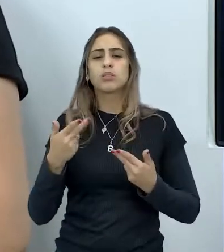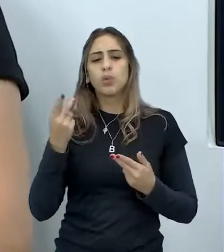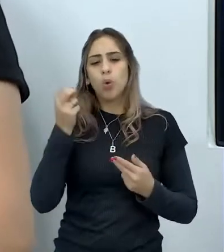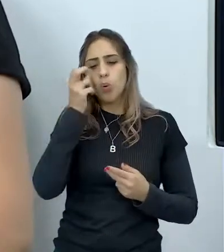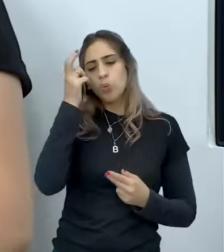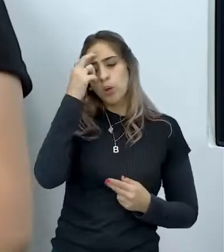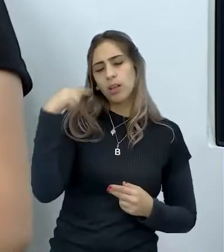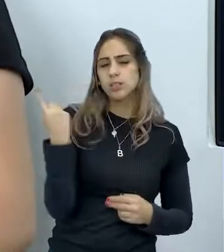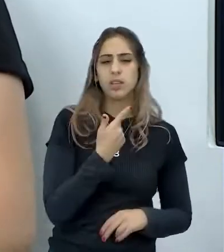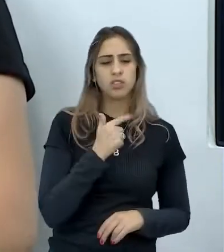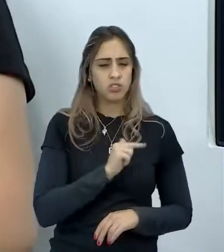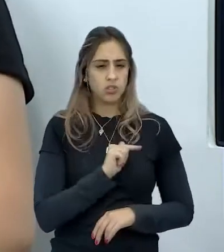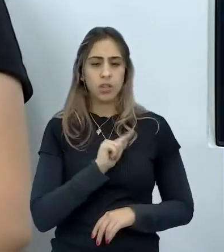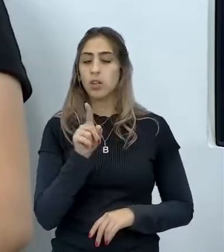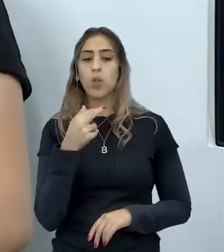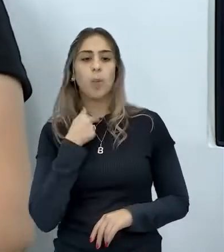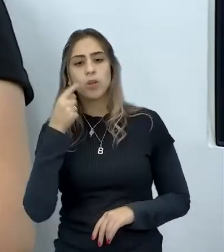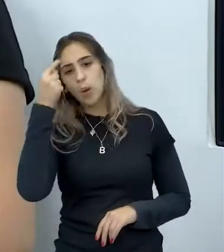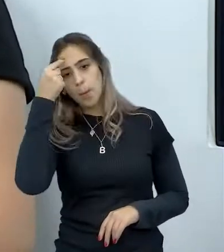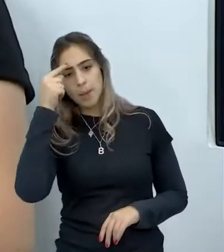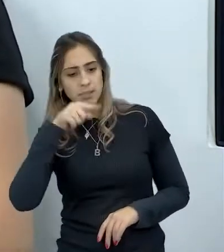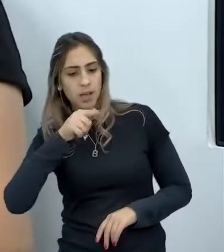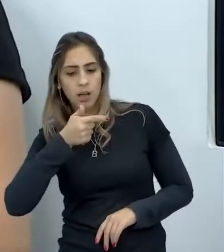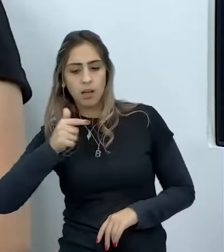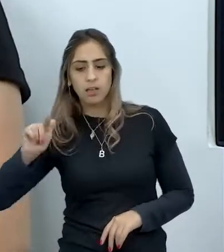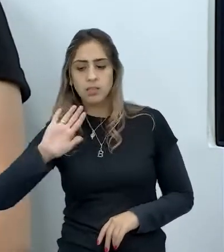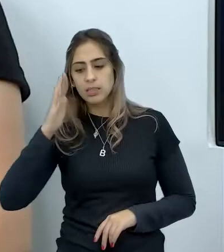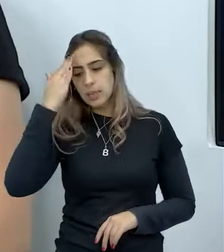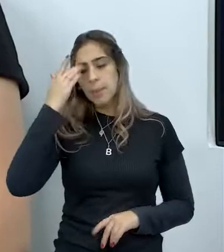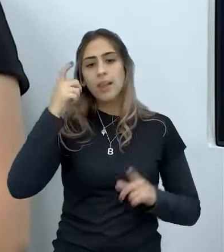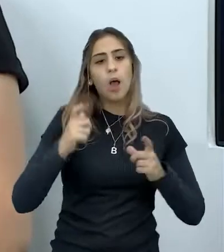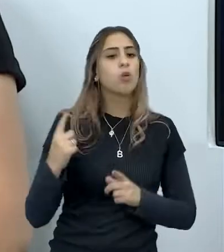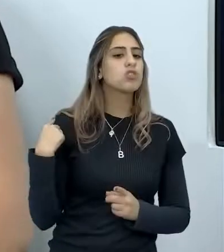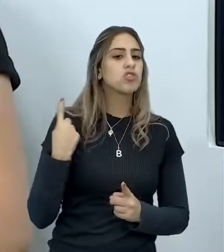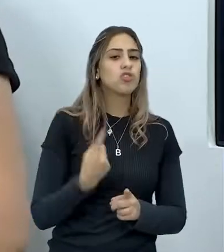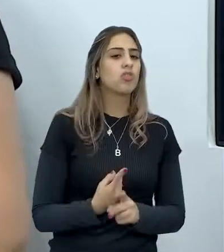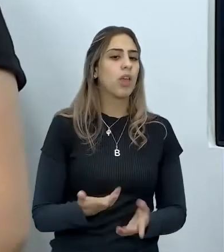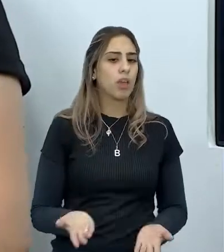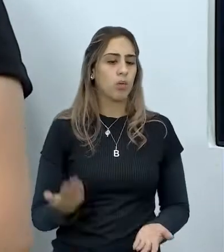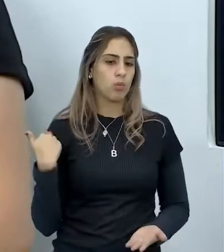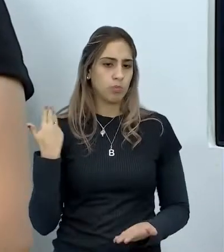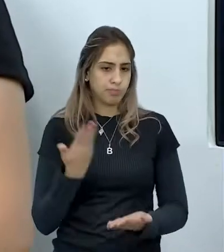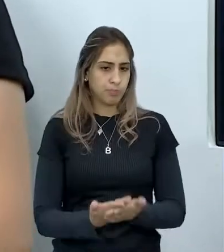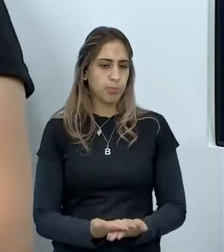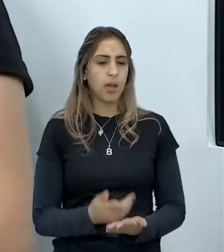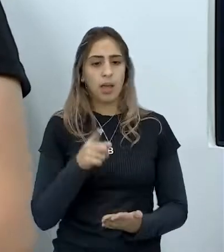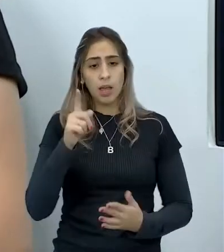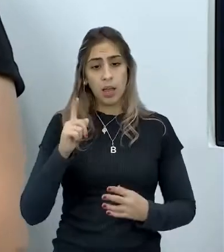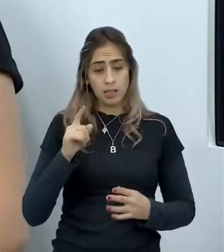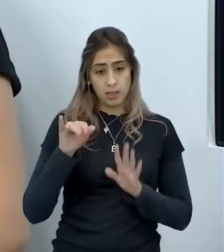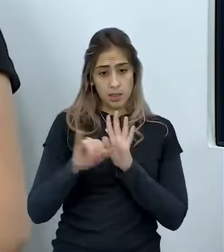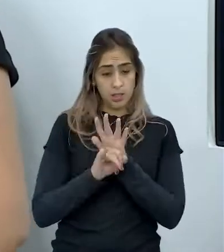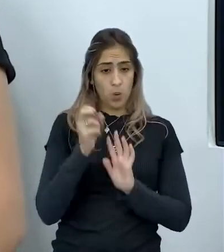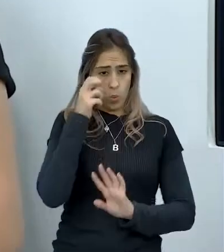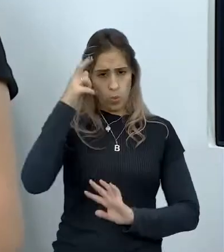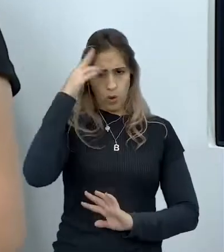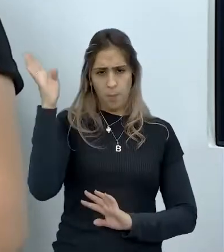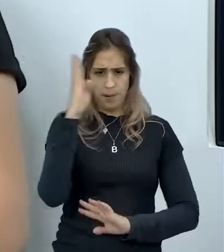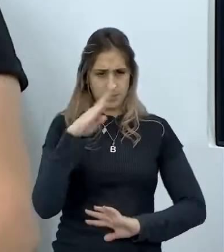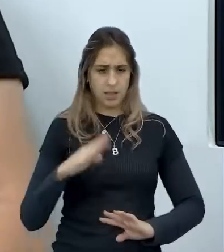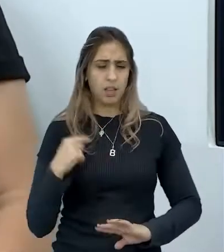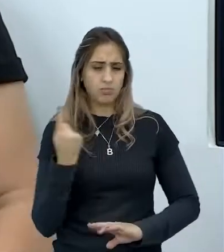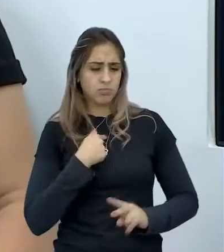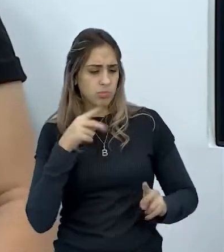que a gente não pode pensar nelas sem pensar de onde elas vieram, sem pensar que nessa identidade cultural brasileira, que muitas vezes a